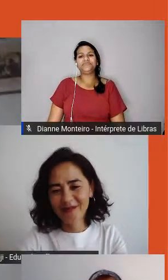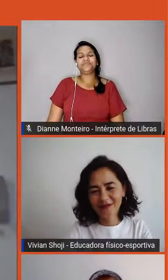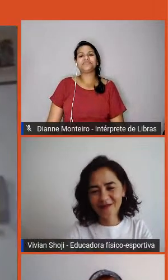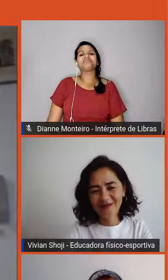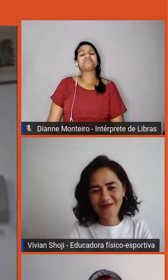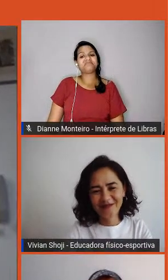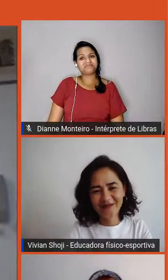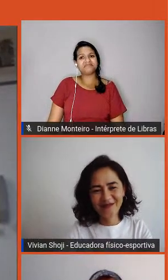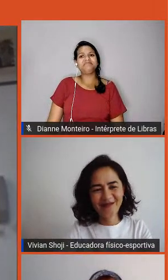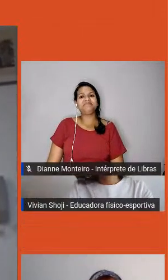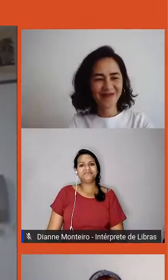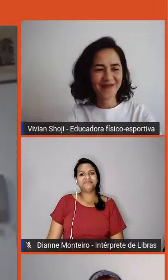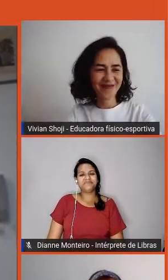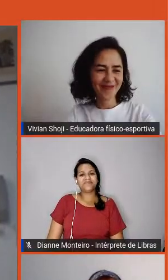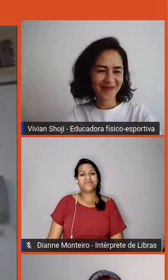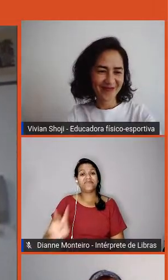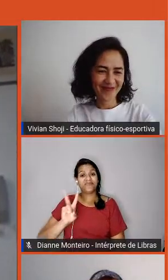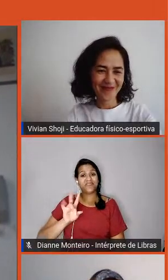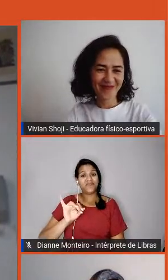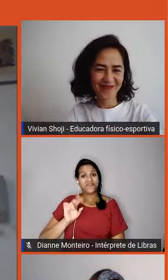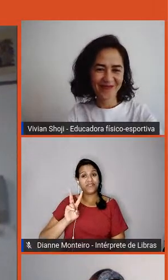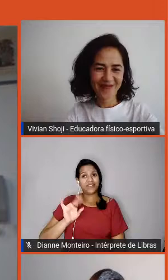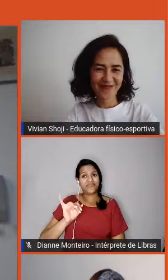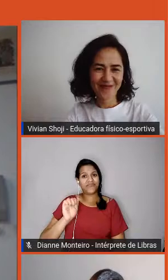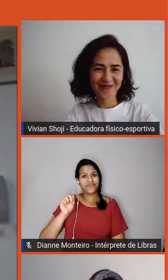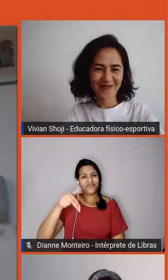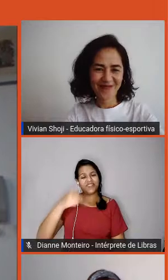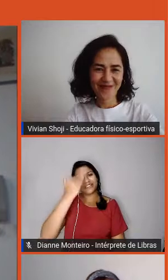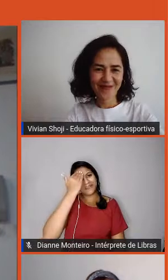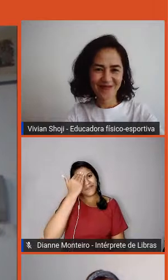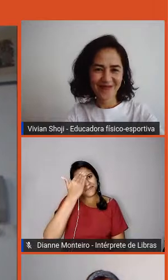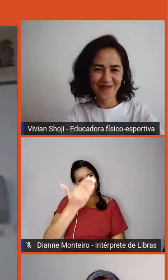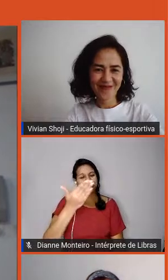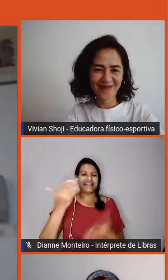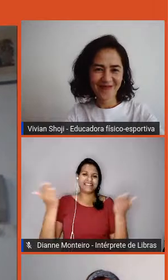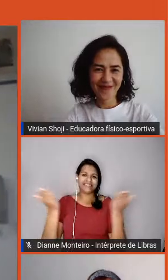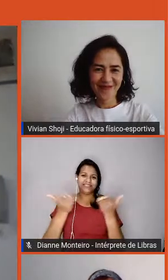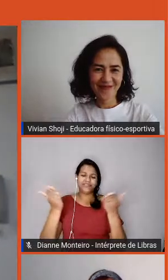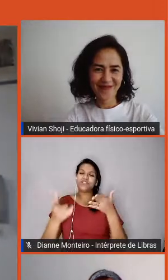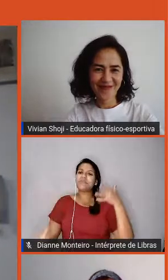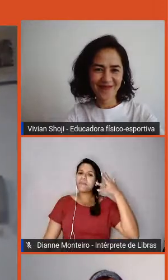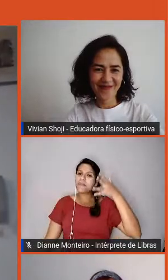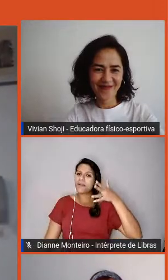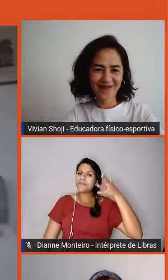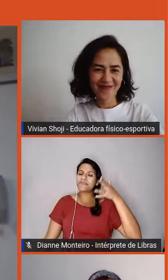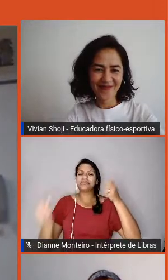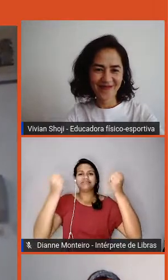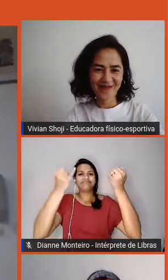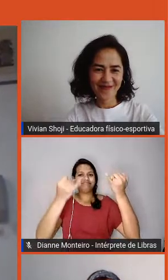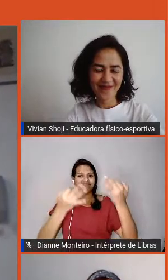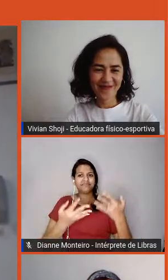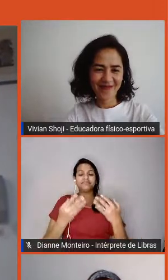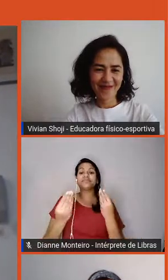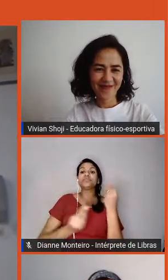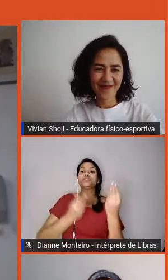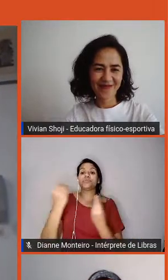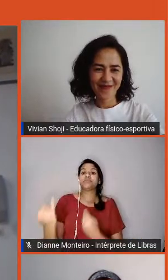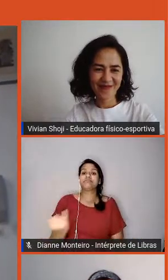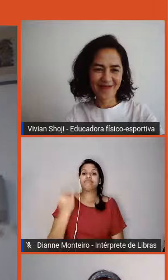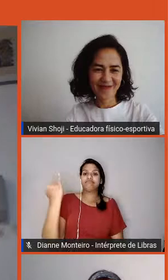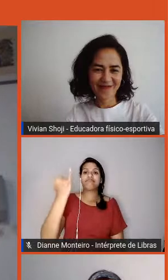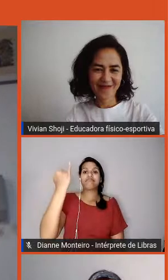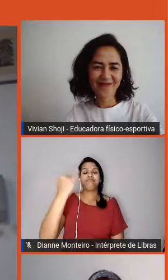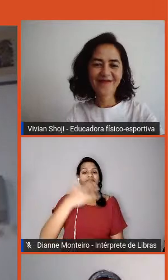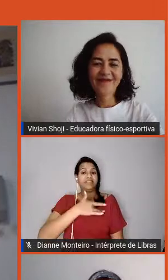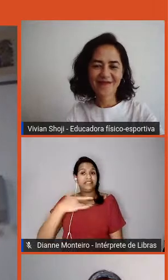Obrigado, Vivian, pela apresentação, para esclarecer e mostrar um pouquinho da importância do bem-estar de exemplos de